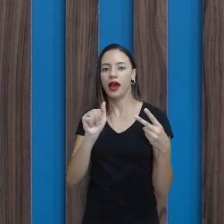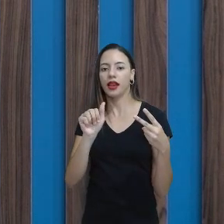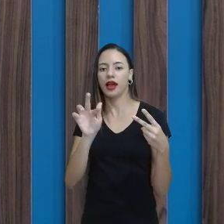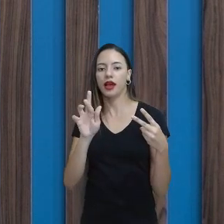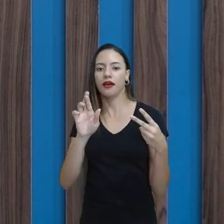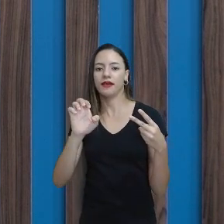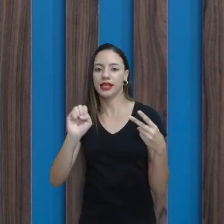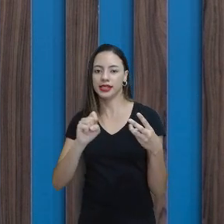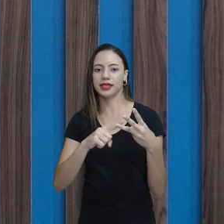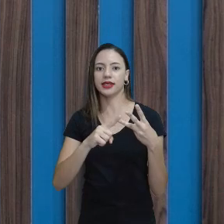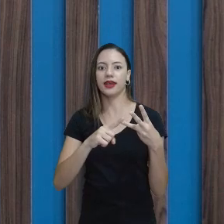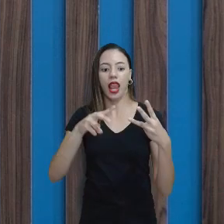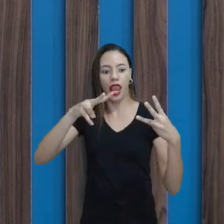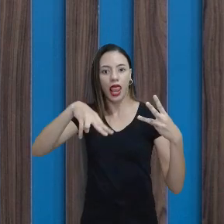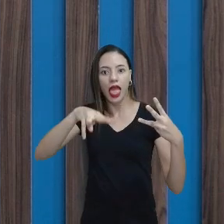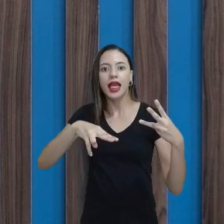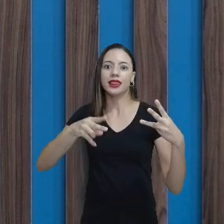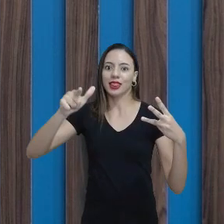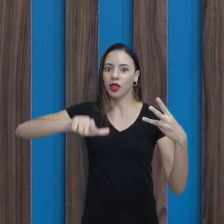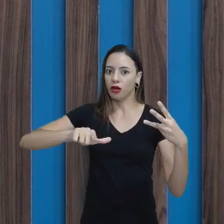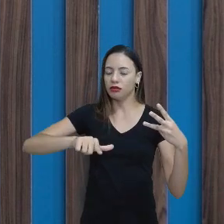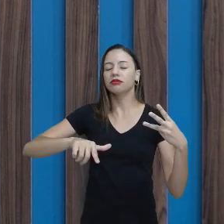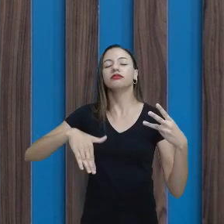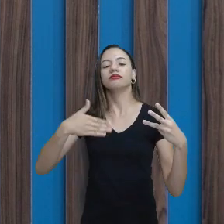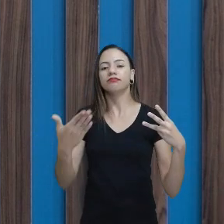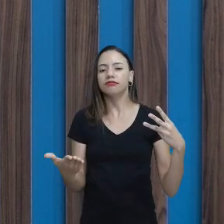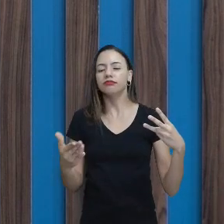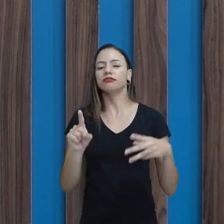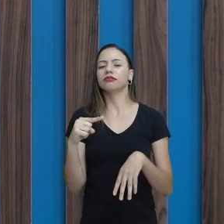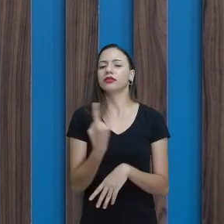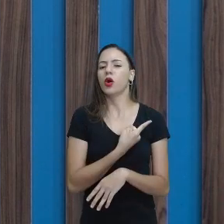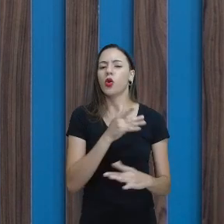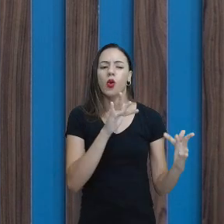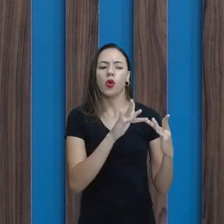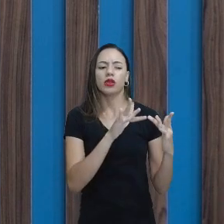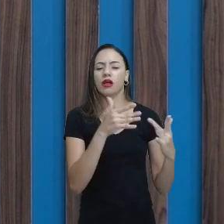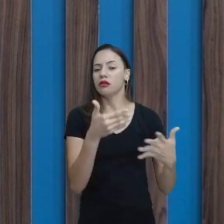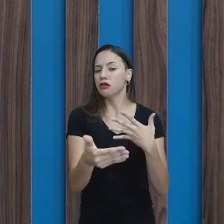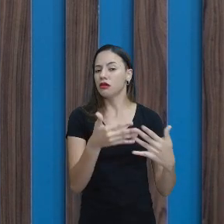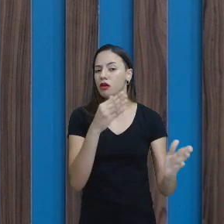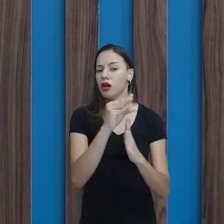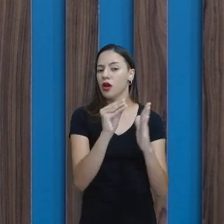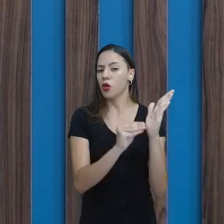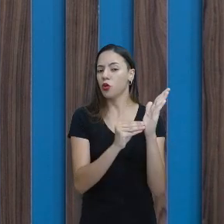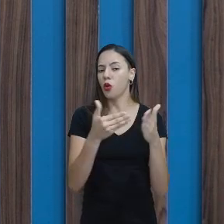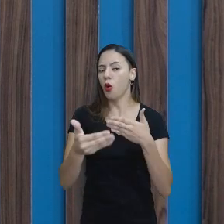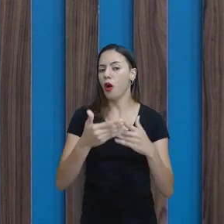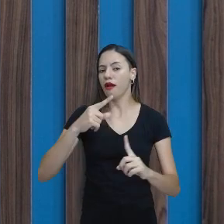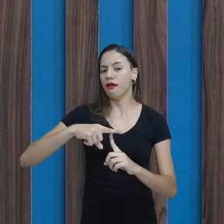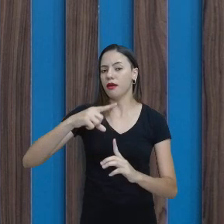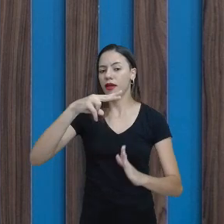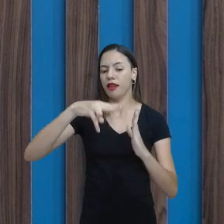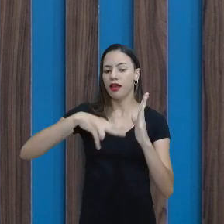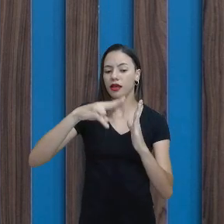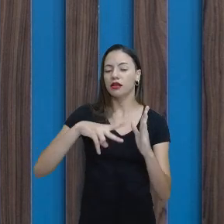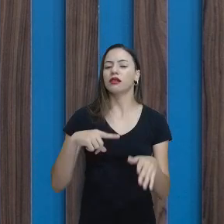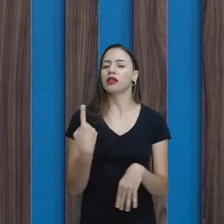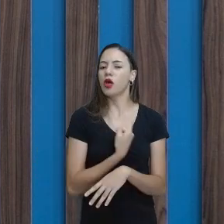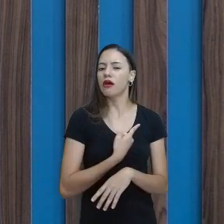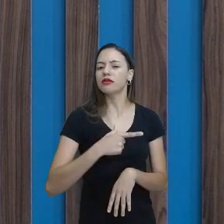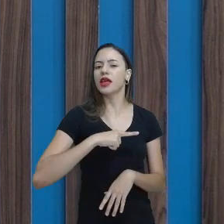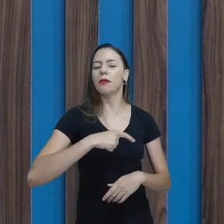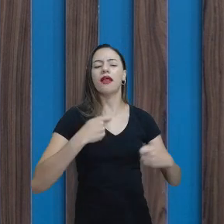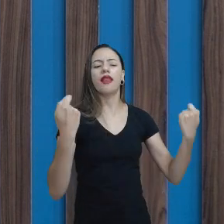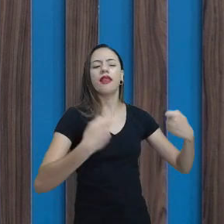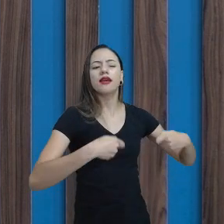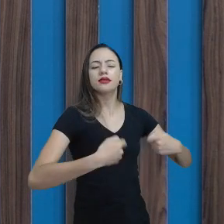releitura, e aí quando estamos em contato com qualquer conteúdo, qualquer leitura, nós temos a necessidade, não